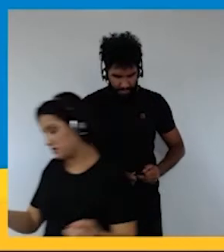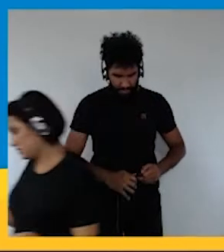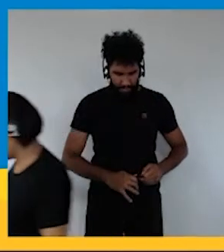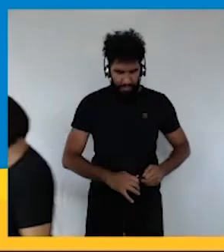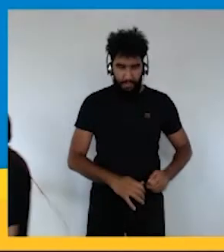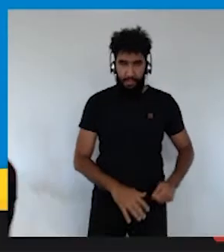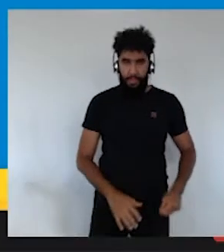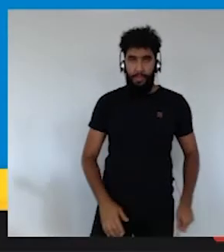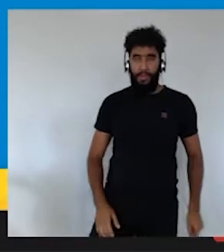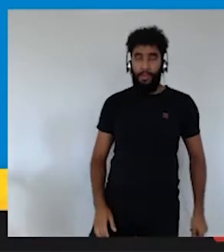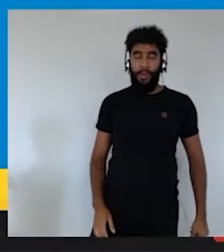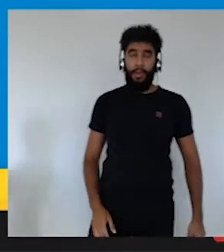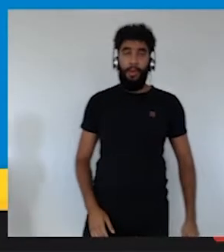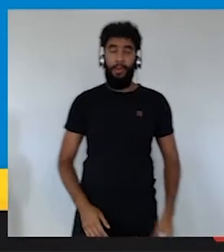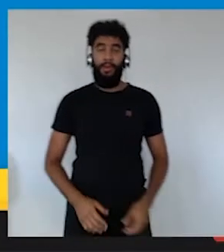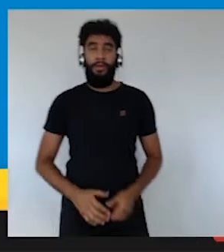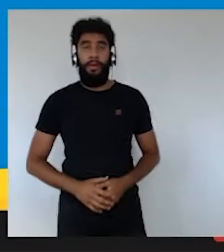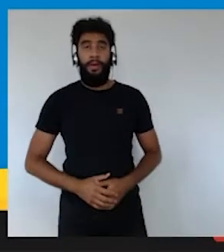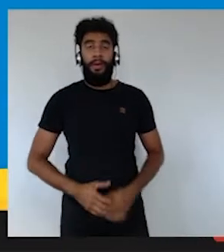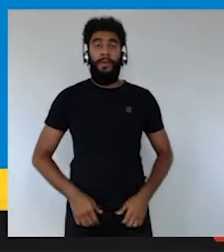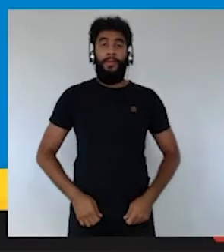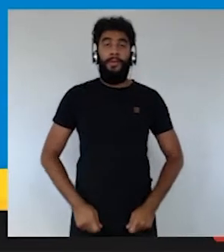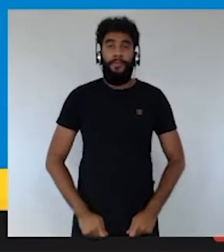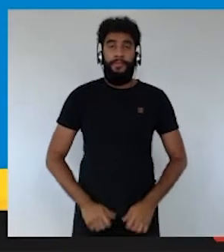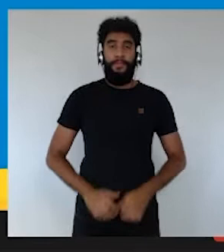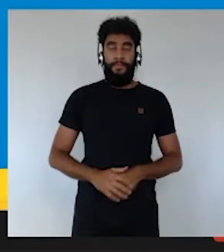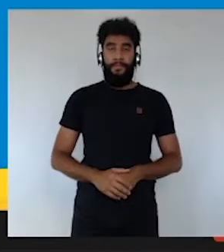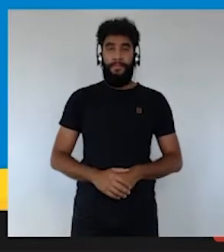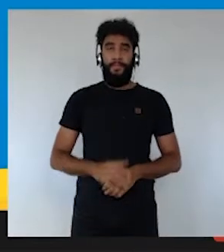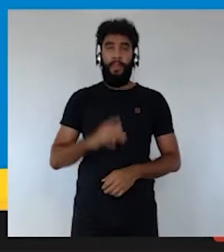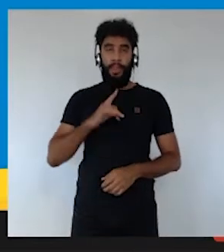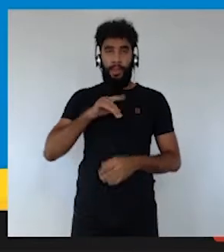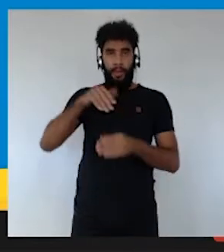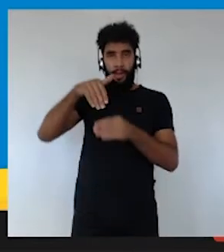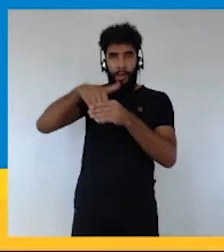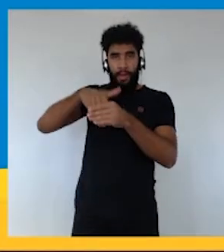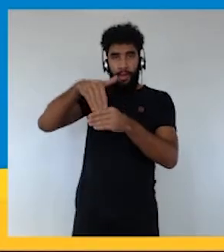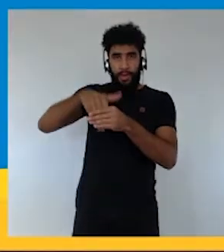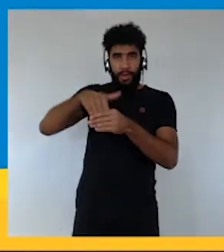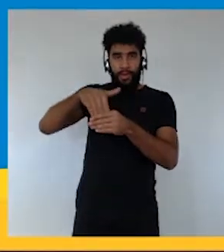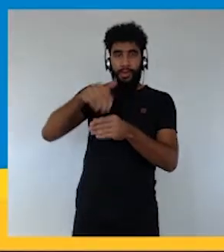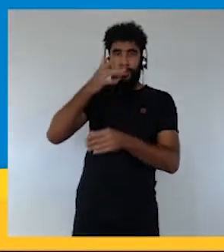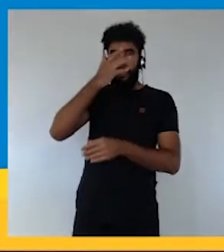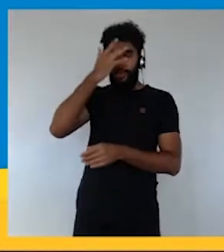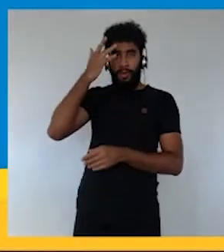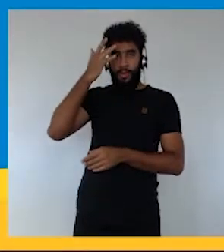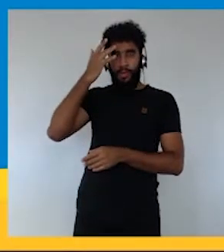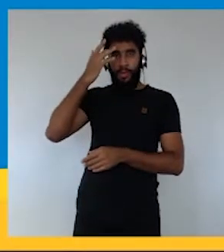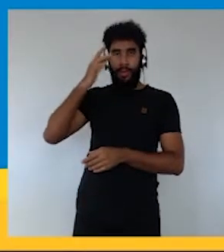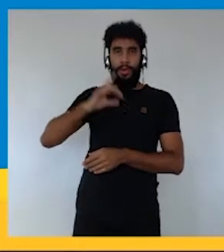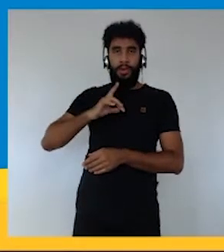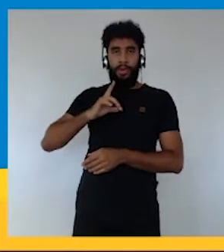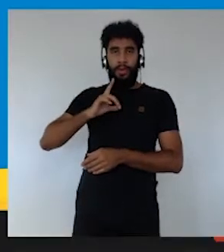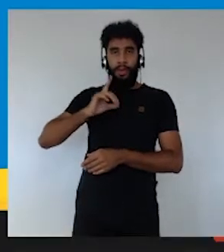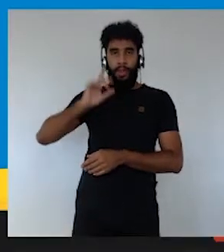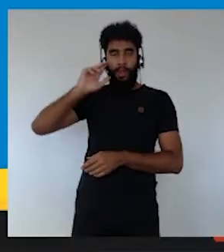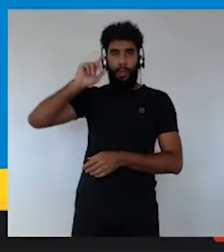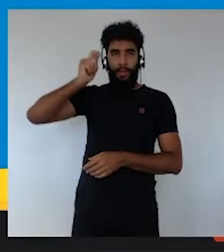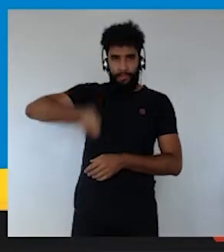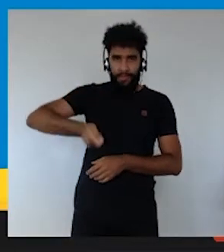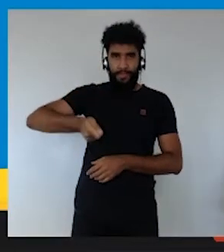ou anuência indireta por intermédio da eleição das mesmas pelo árbitro, no exercício da sua